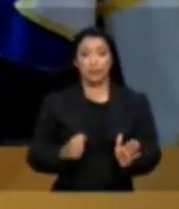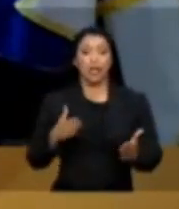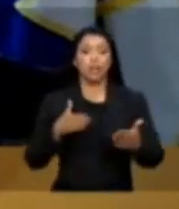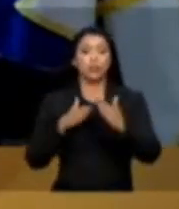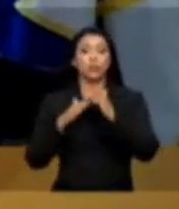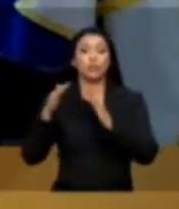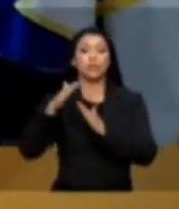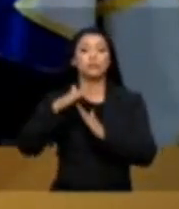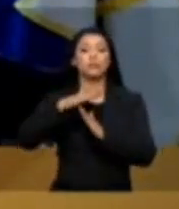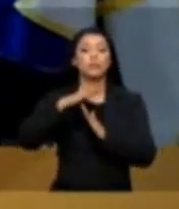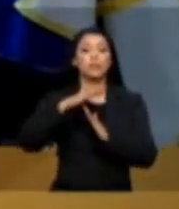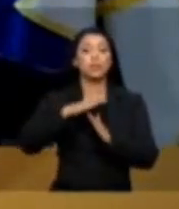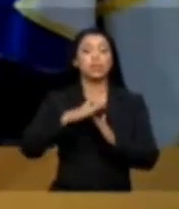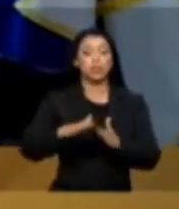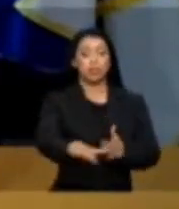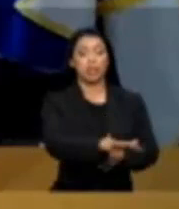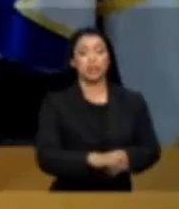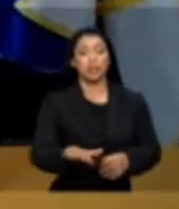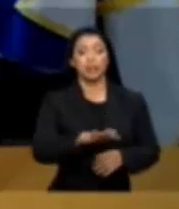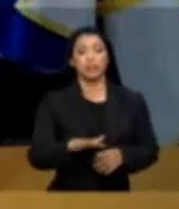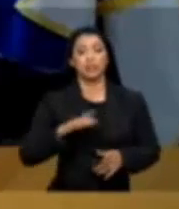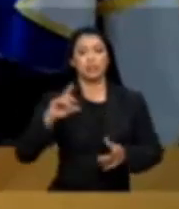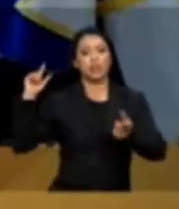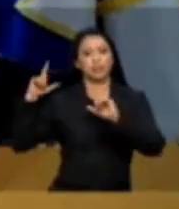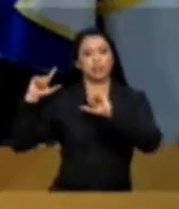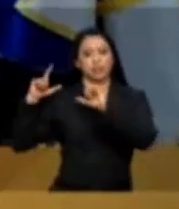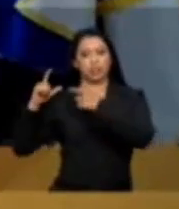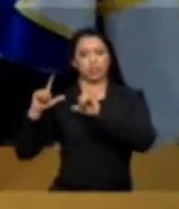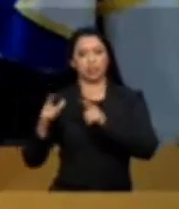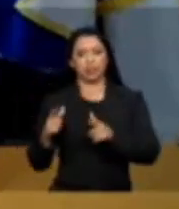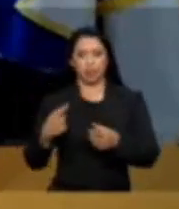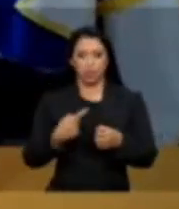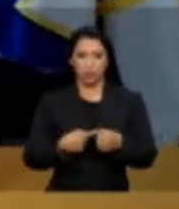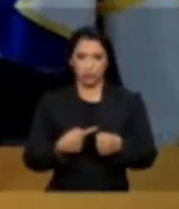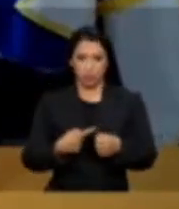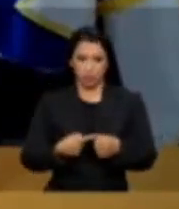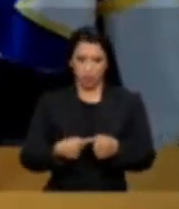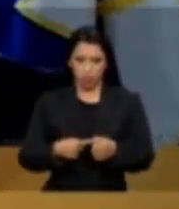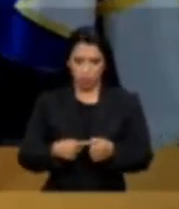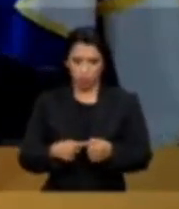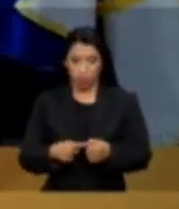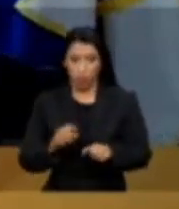de suas terras e territórios ancestrais na cidade de Pesqueira, estado de Pernambuco.